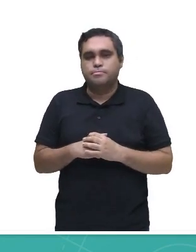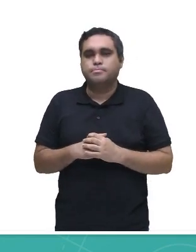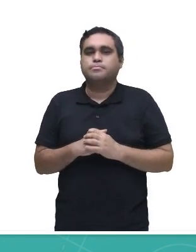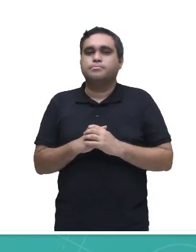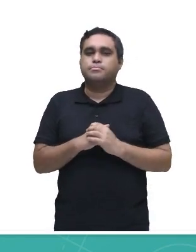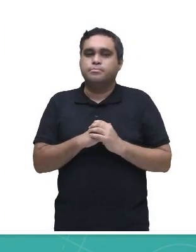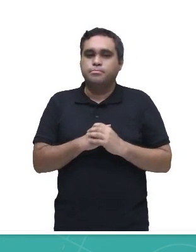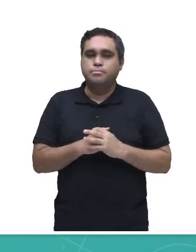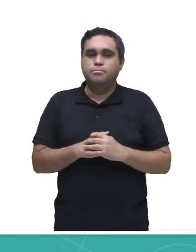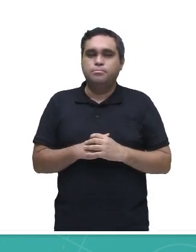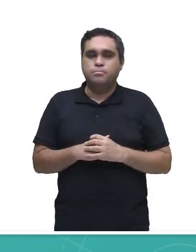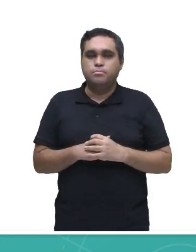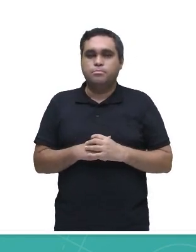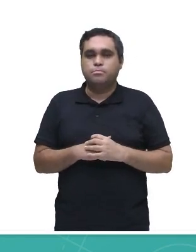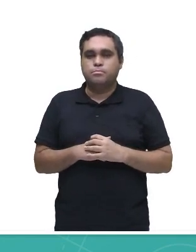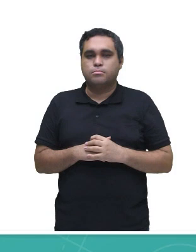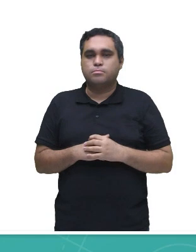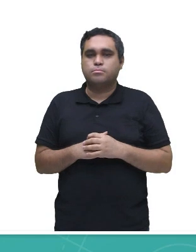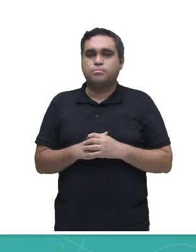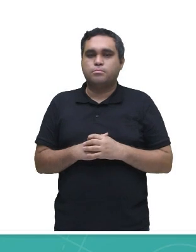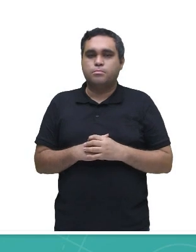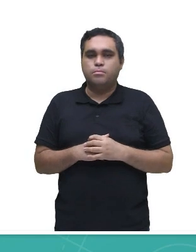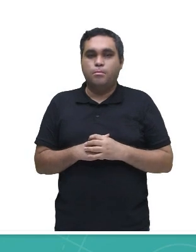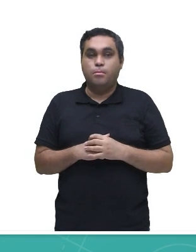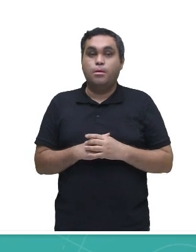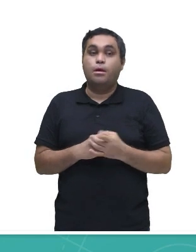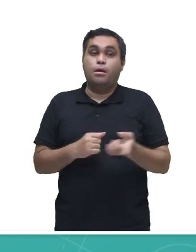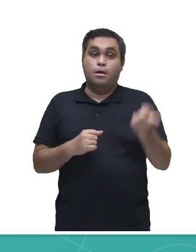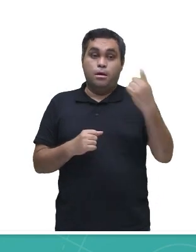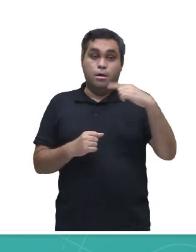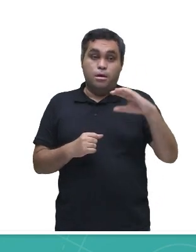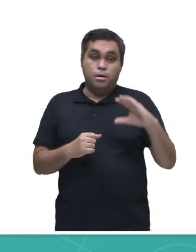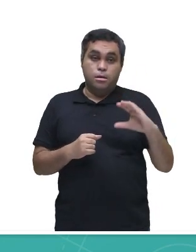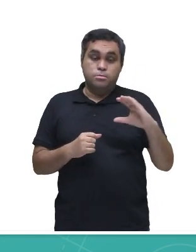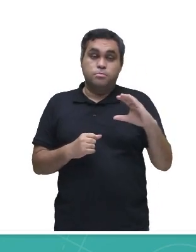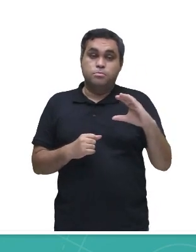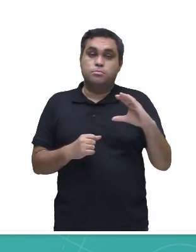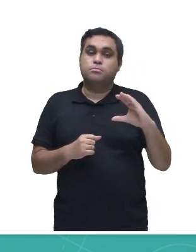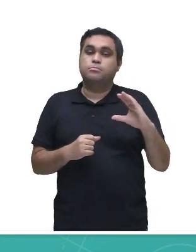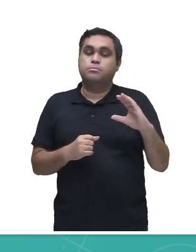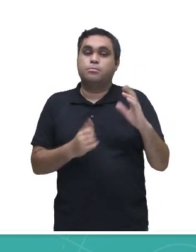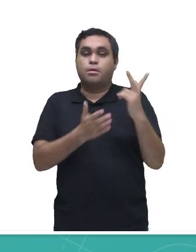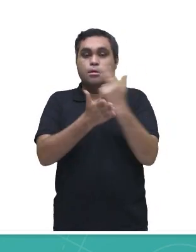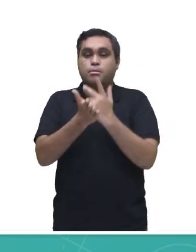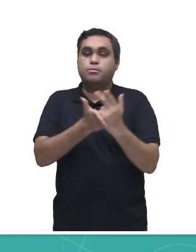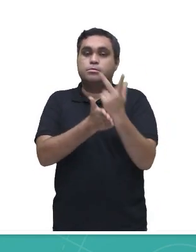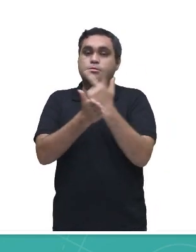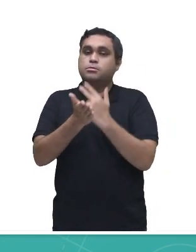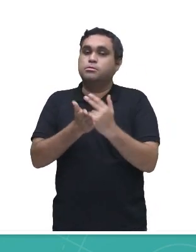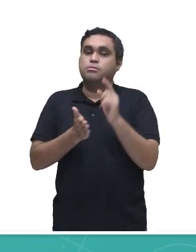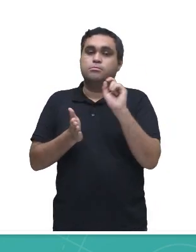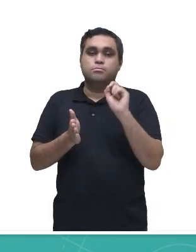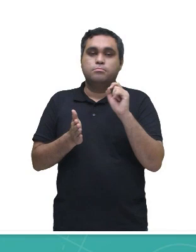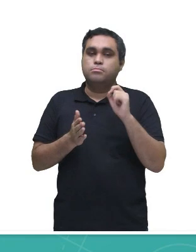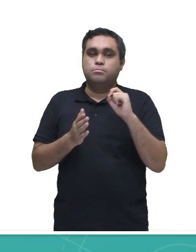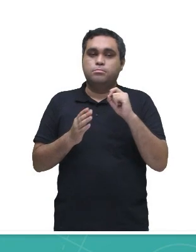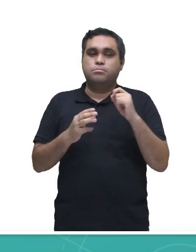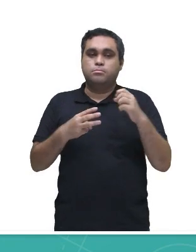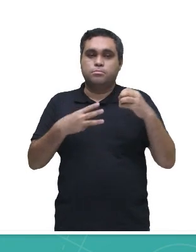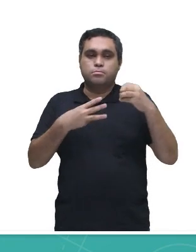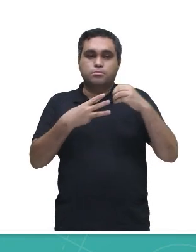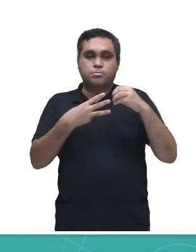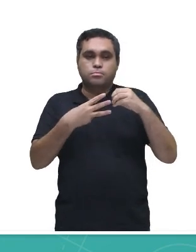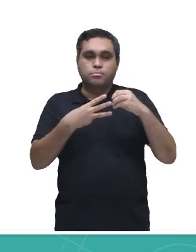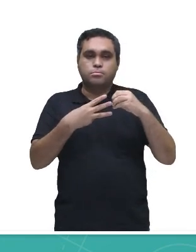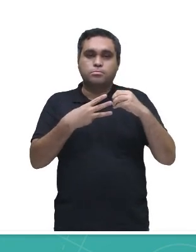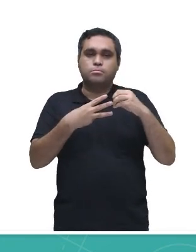plastos. Muito bem. E aí, na letra C, ele pede para desenhar na célula bacteriana, você